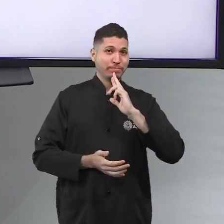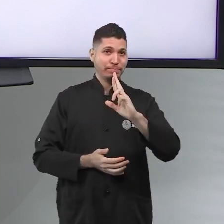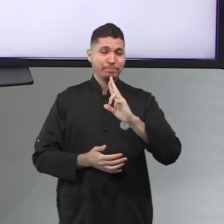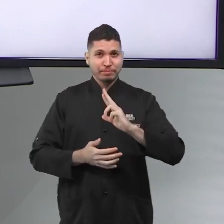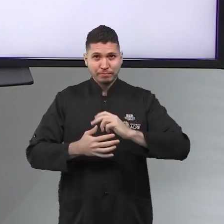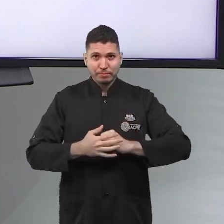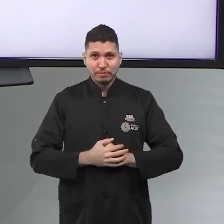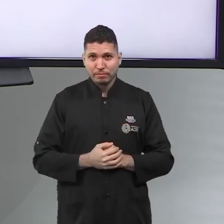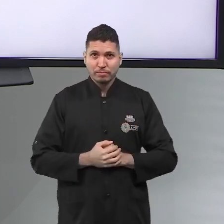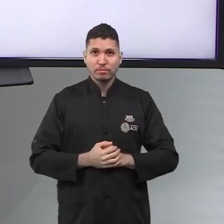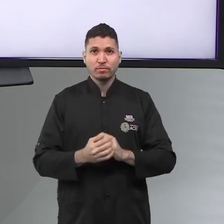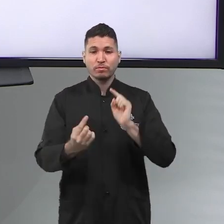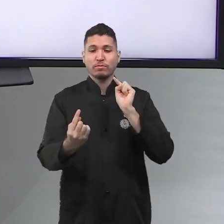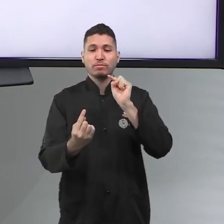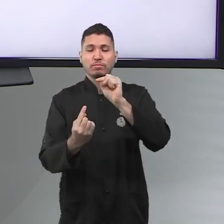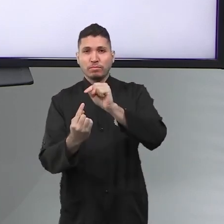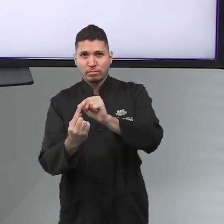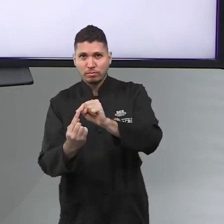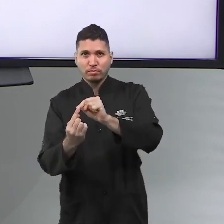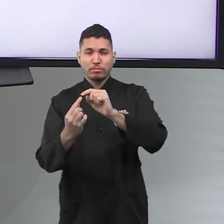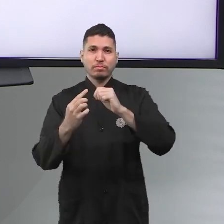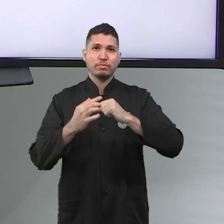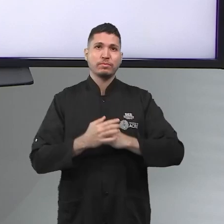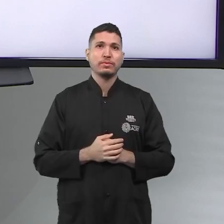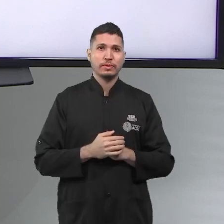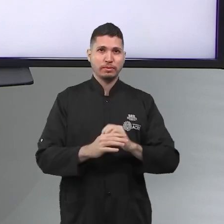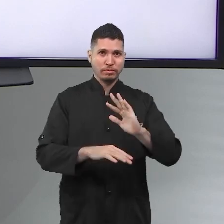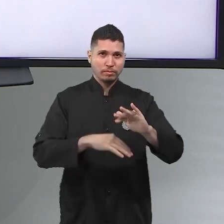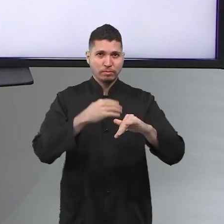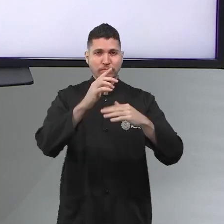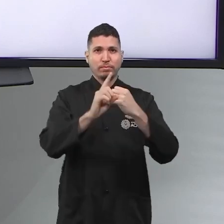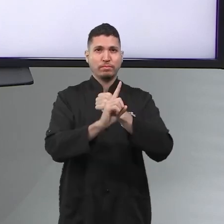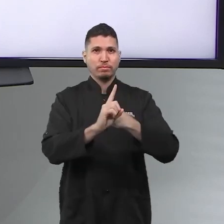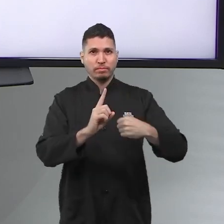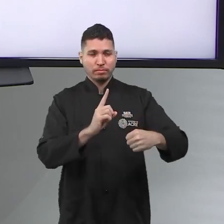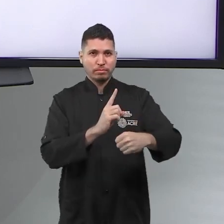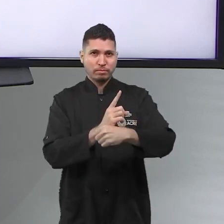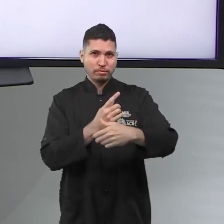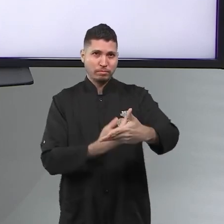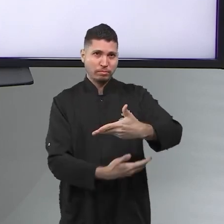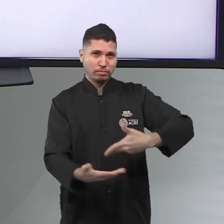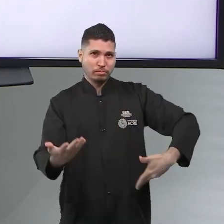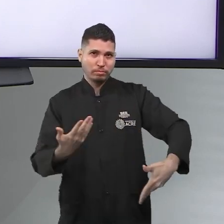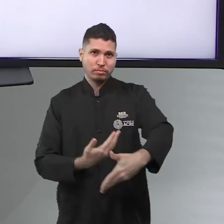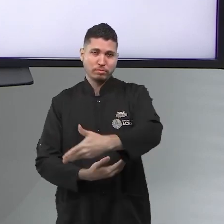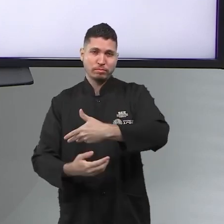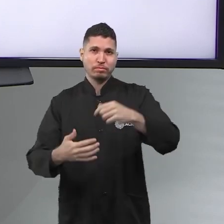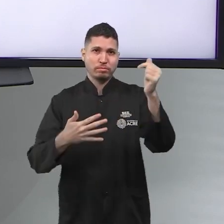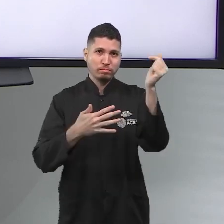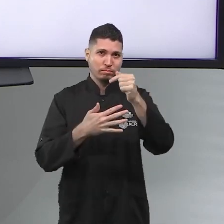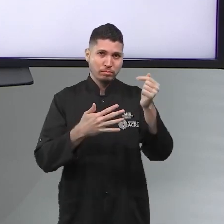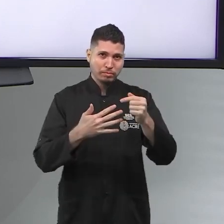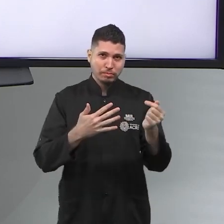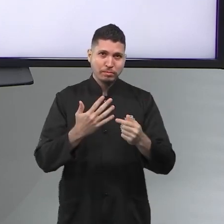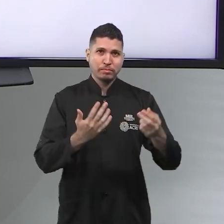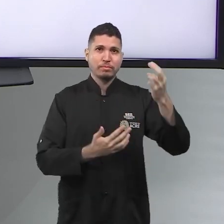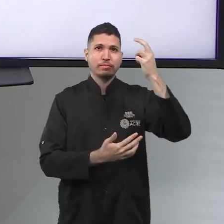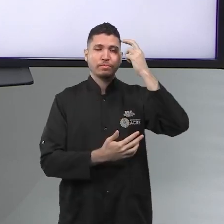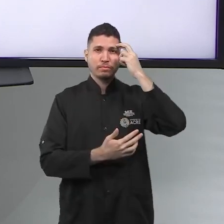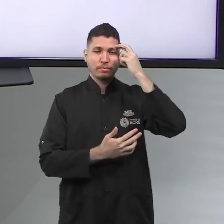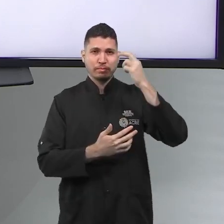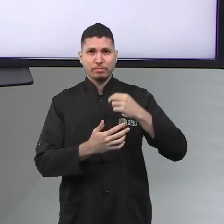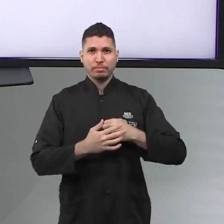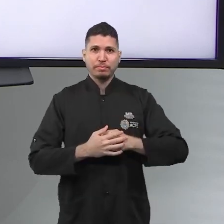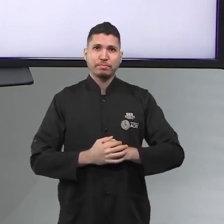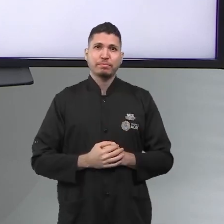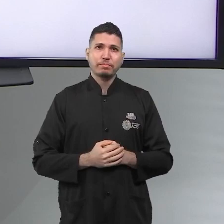de conhecimento é os processos de socialização e a questão dos aspectos culturais.